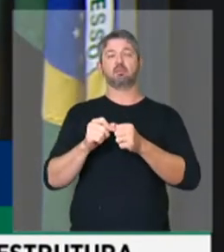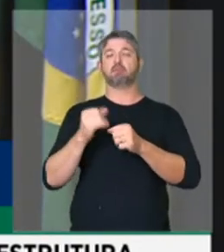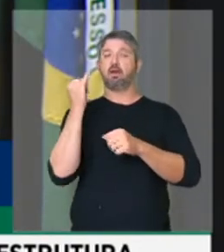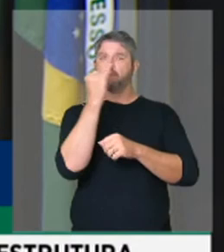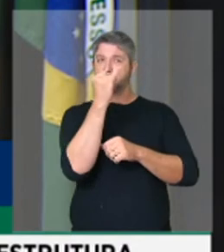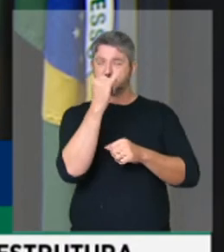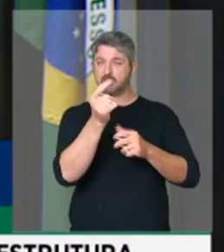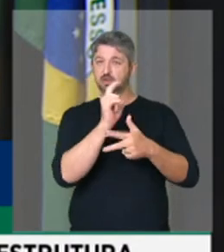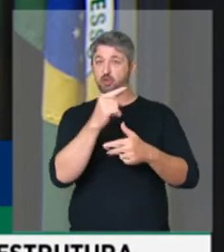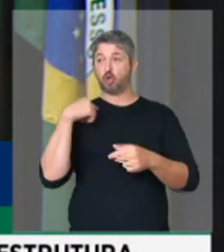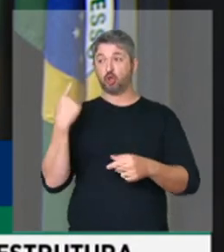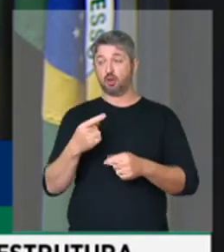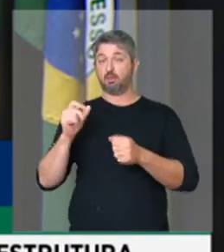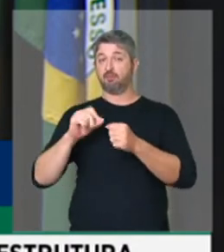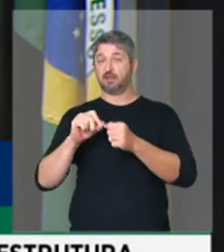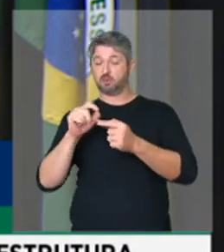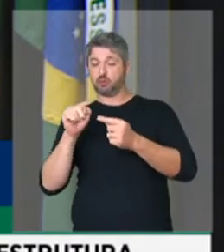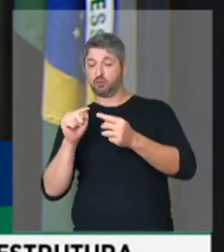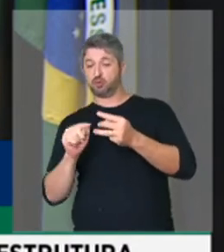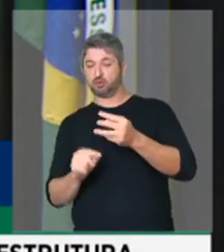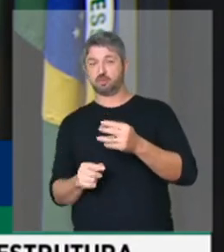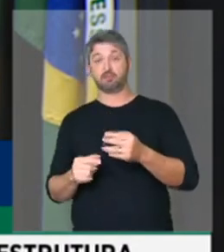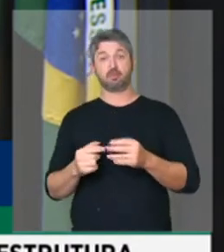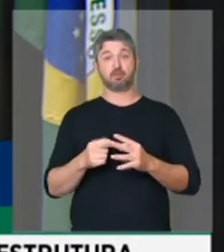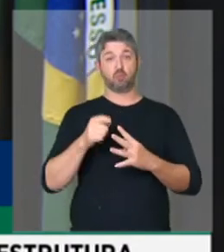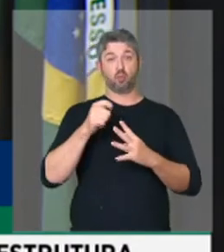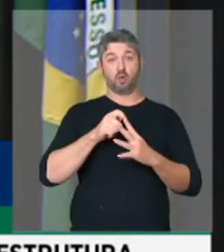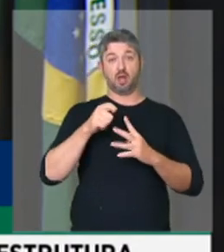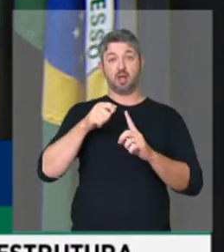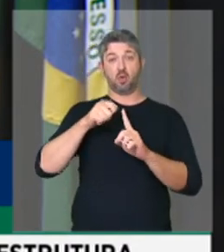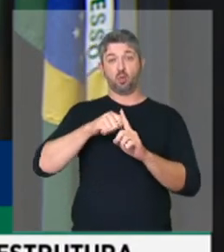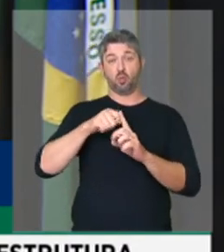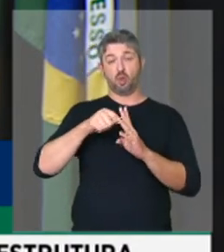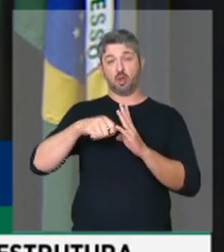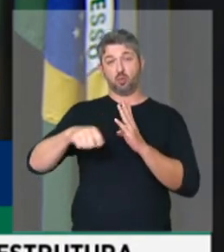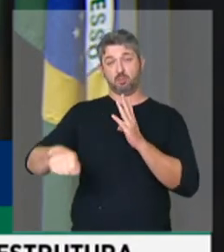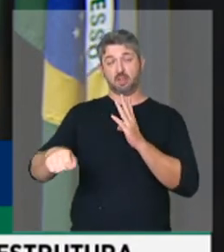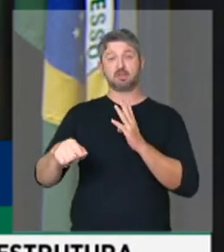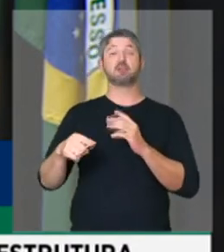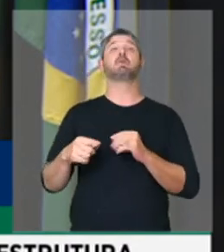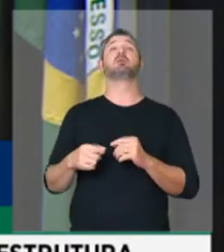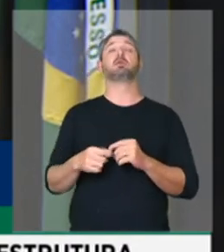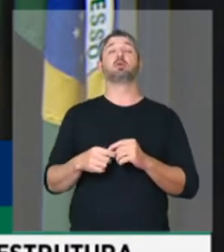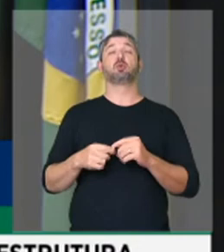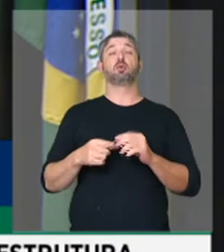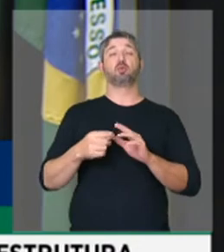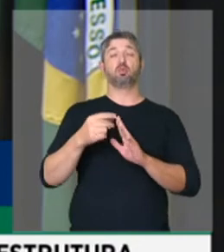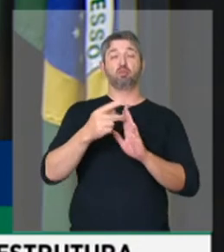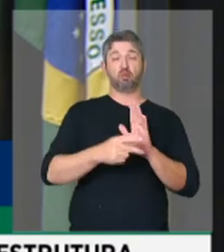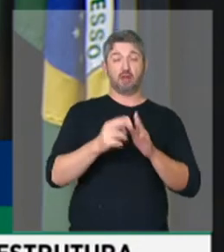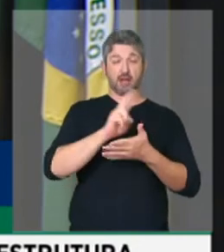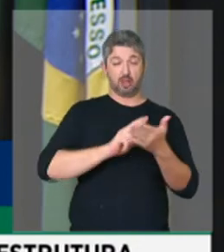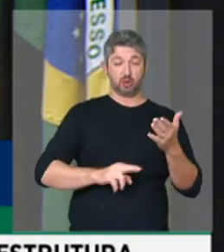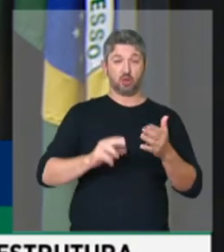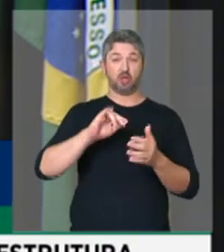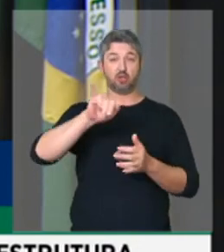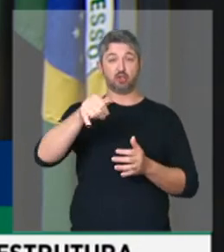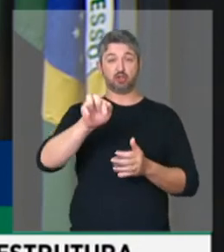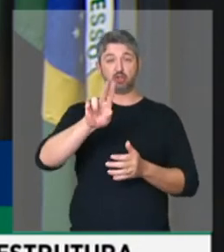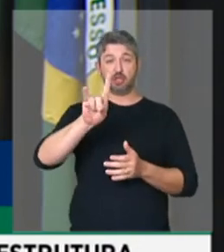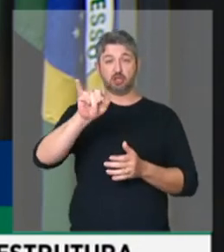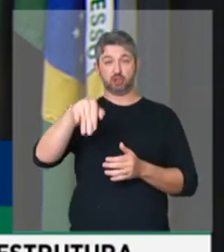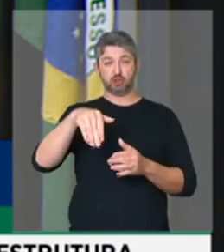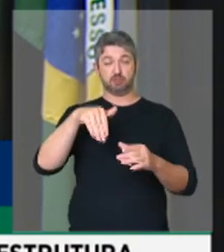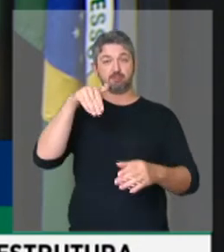Executivo. Após 4 meses de trabalho, o parecer do relator deputado Arnaldo Jardim foi aprovado